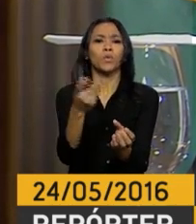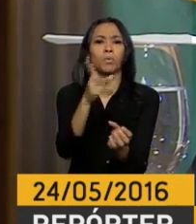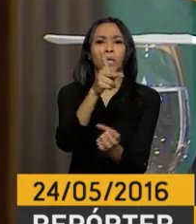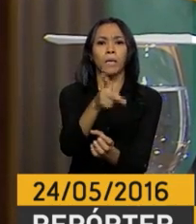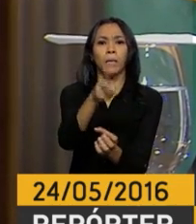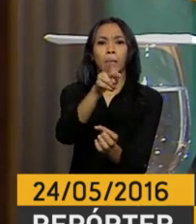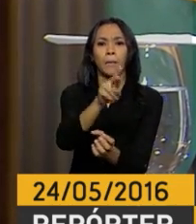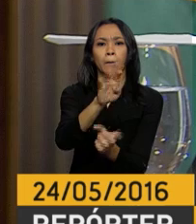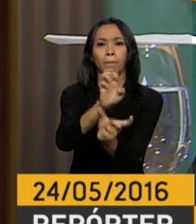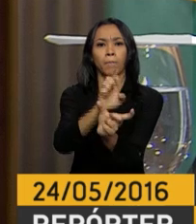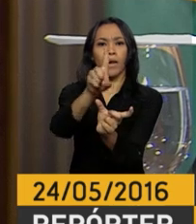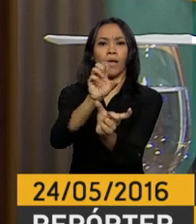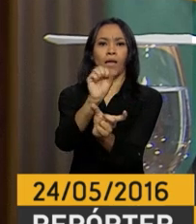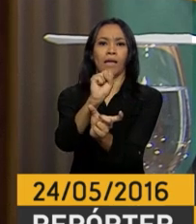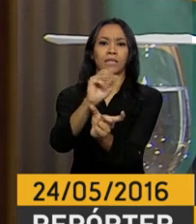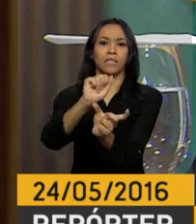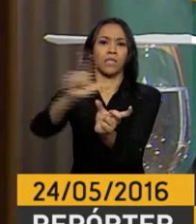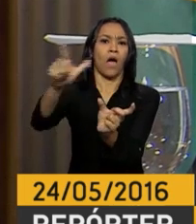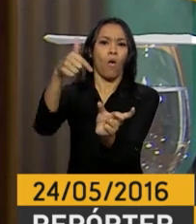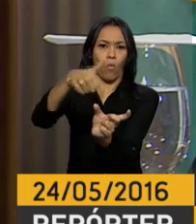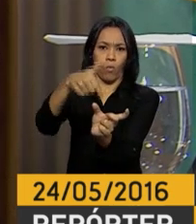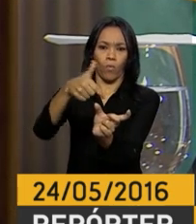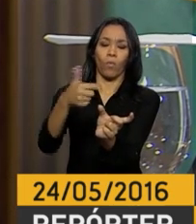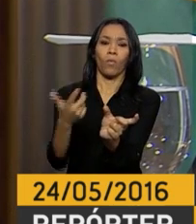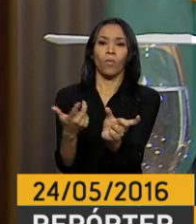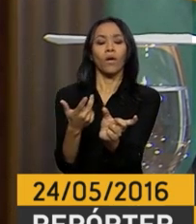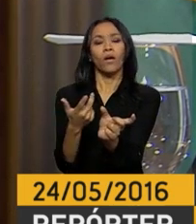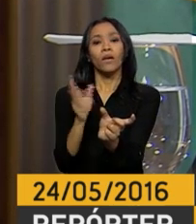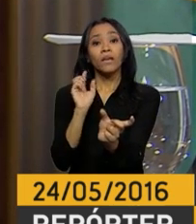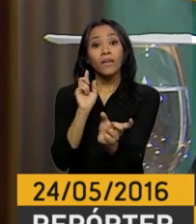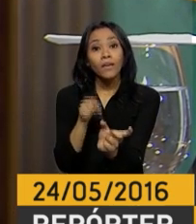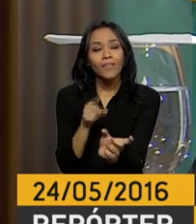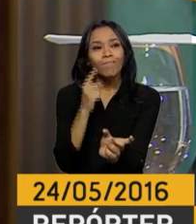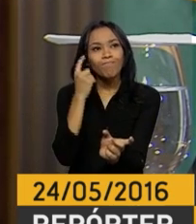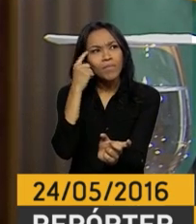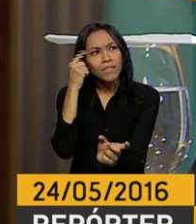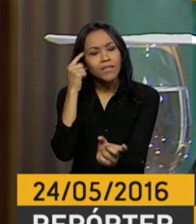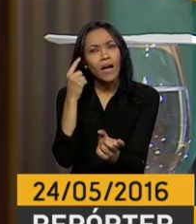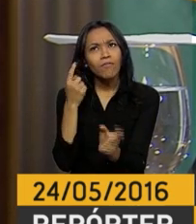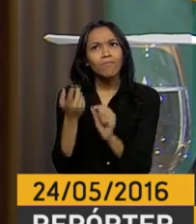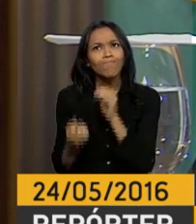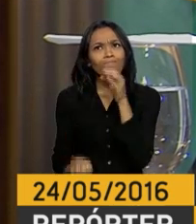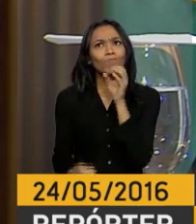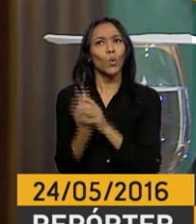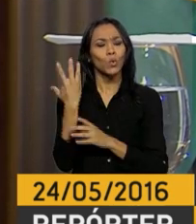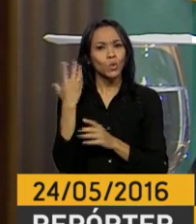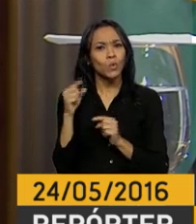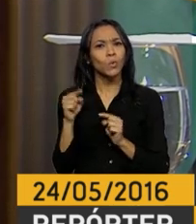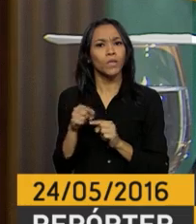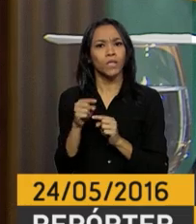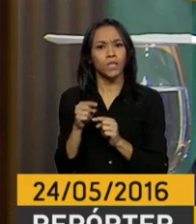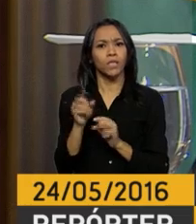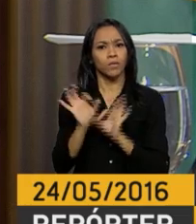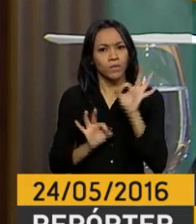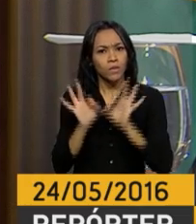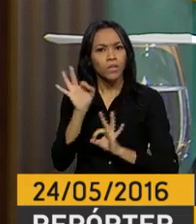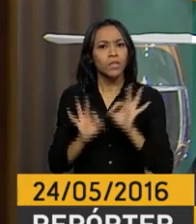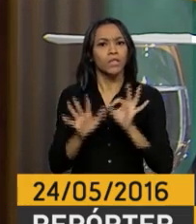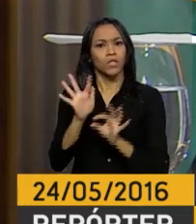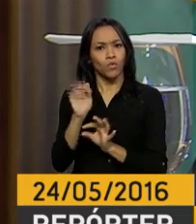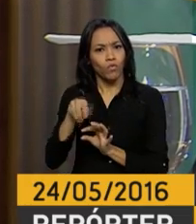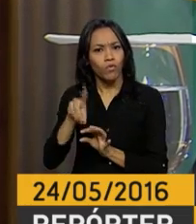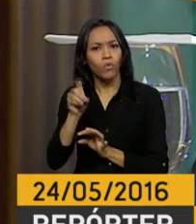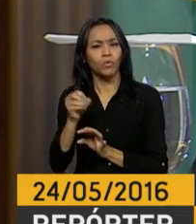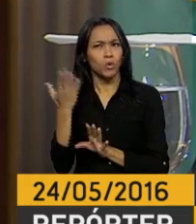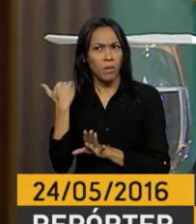outros países, que visava a constituir um fundo muito significativo. É claro, naquela época,